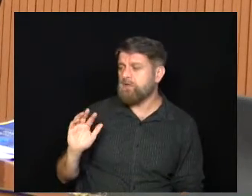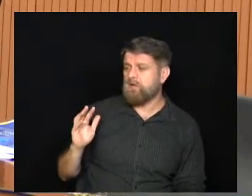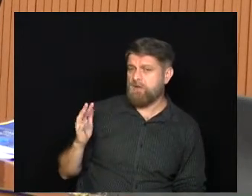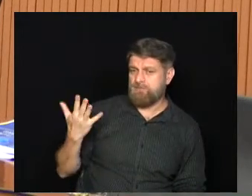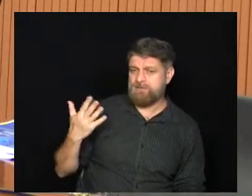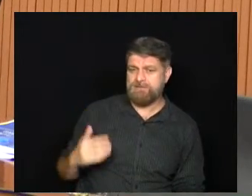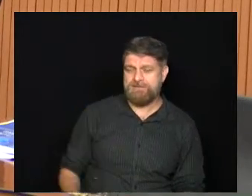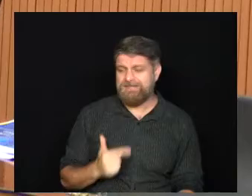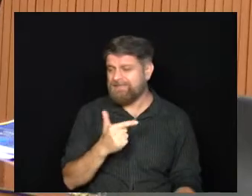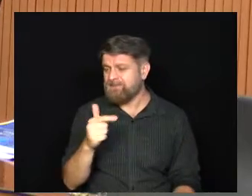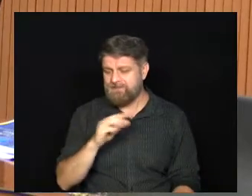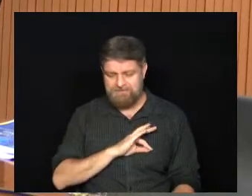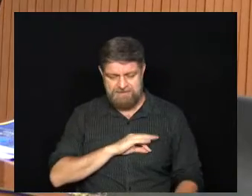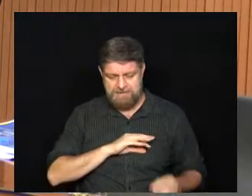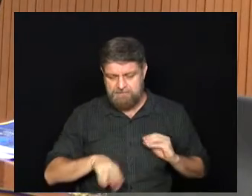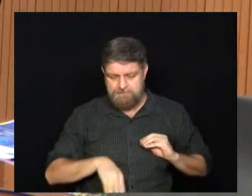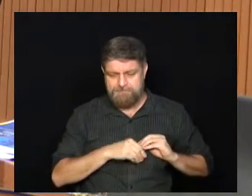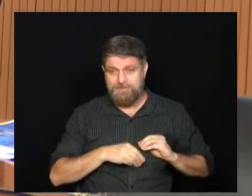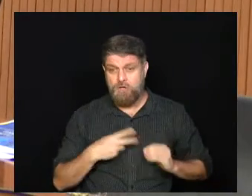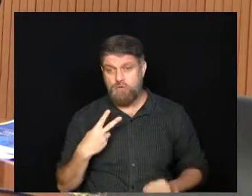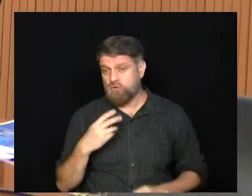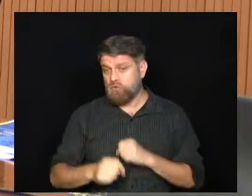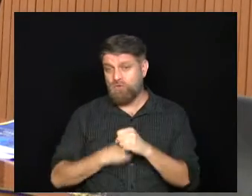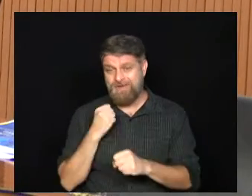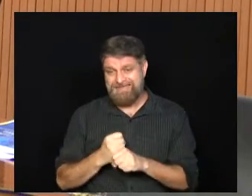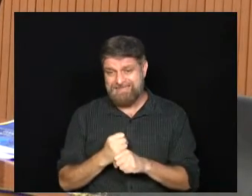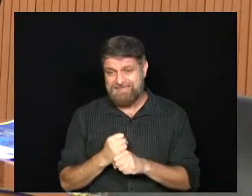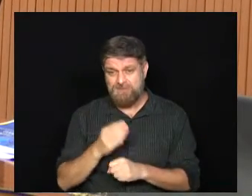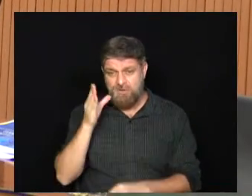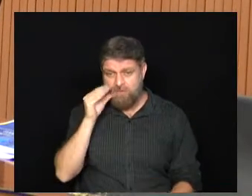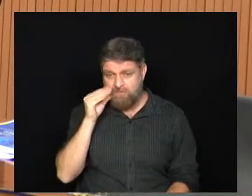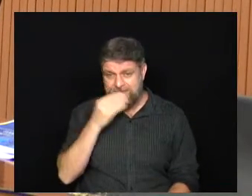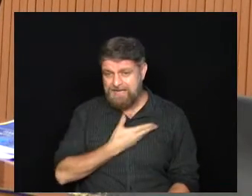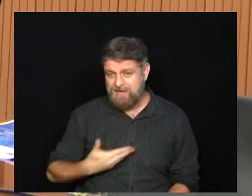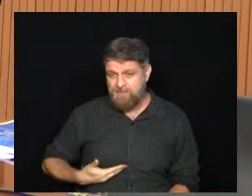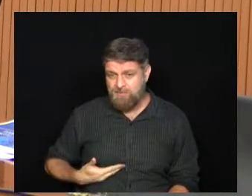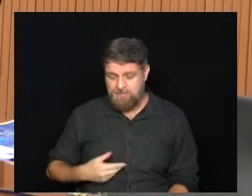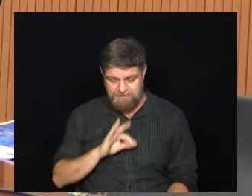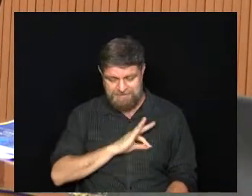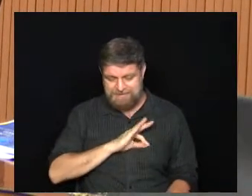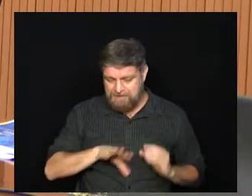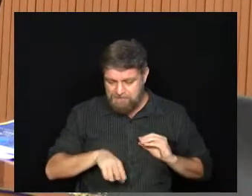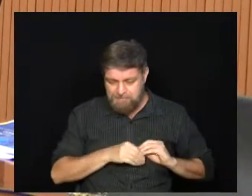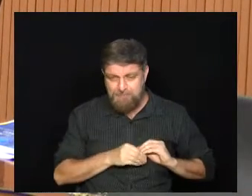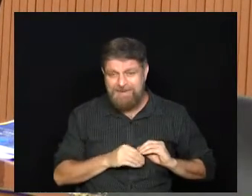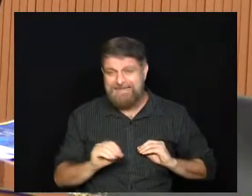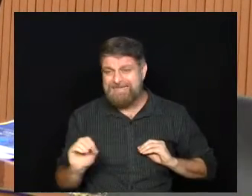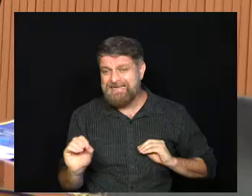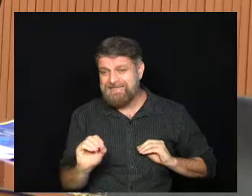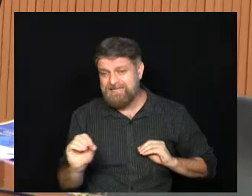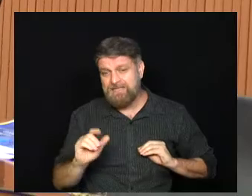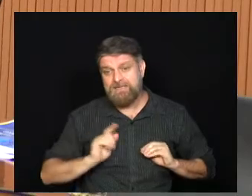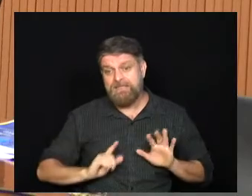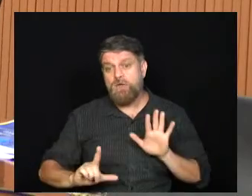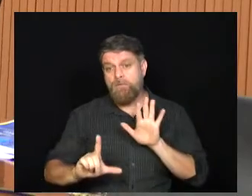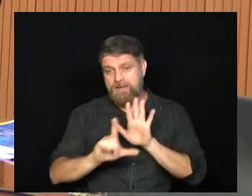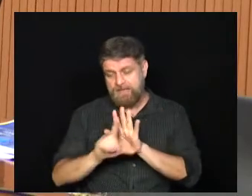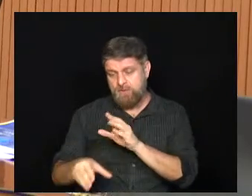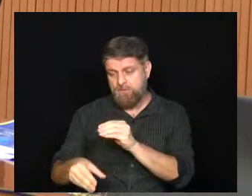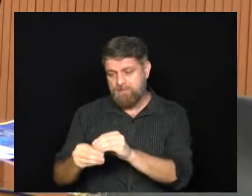não reajuste. Então, nós estamos há 2 anos sem reajuste na folha, por conta da Lei Complementar